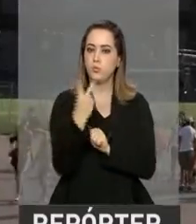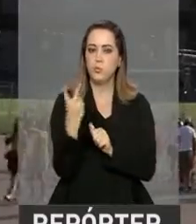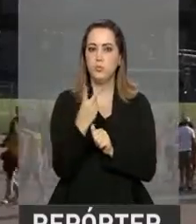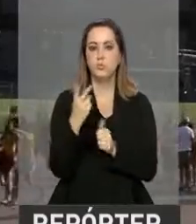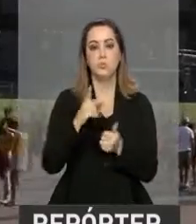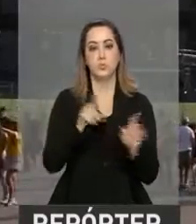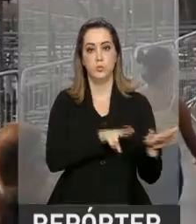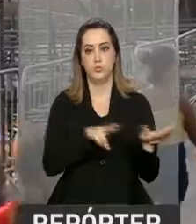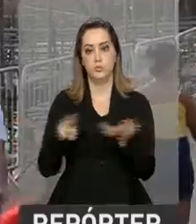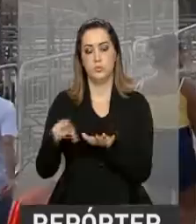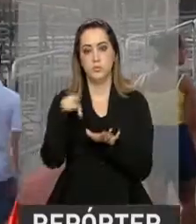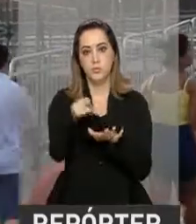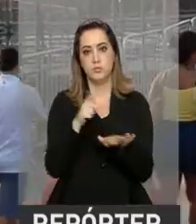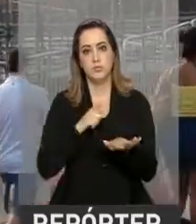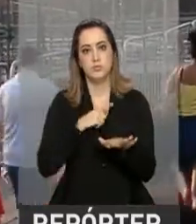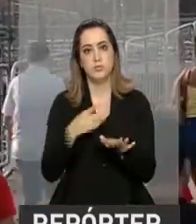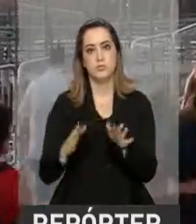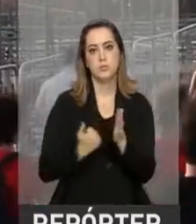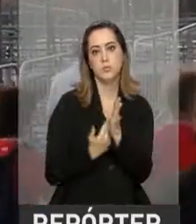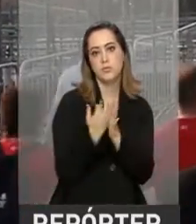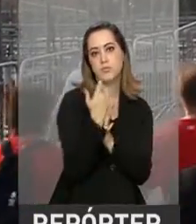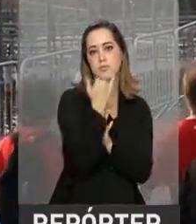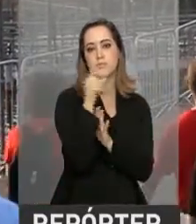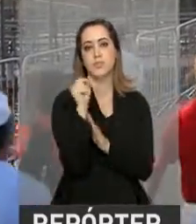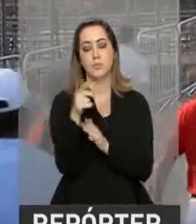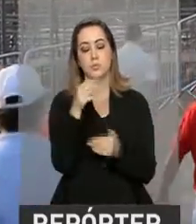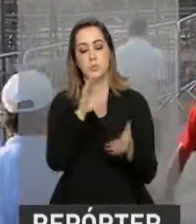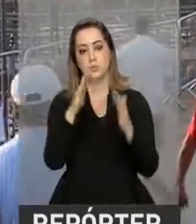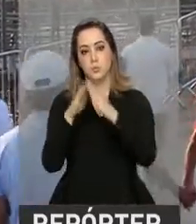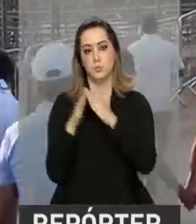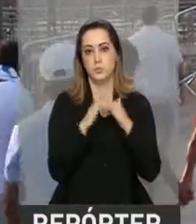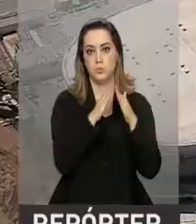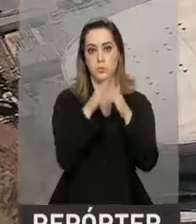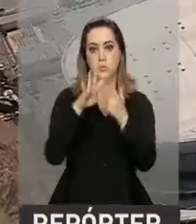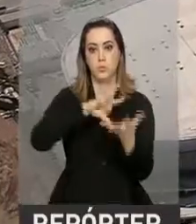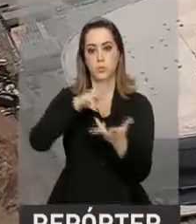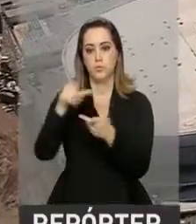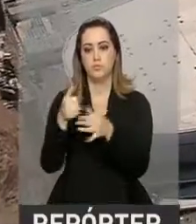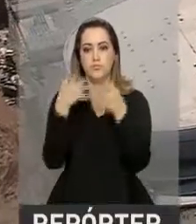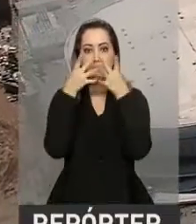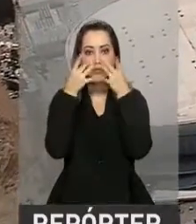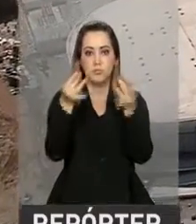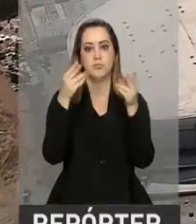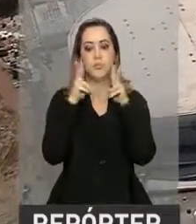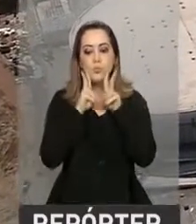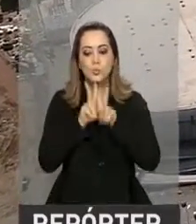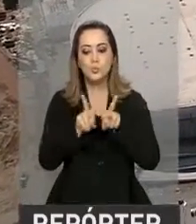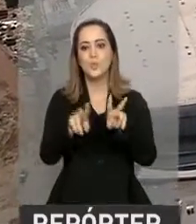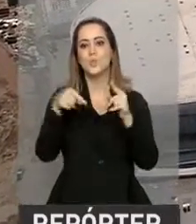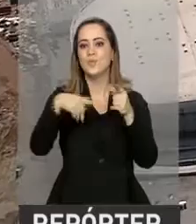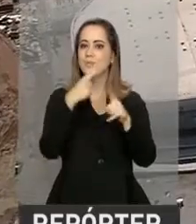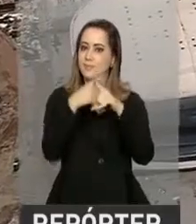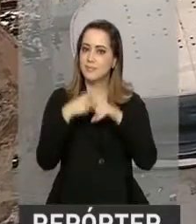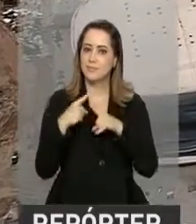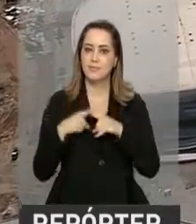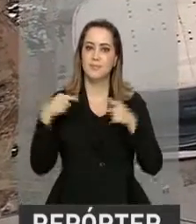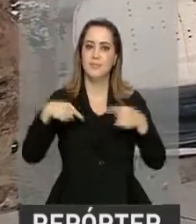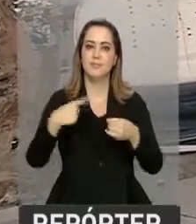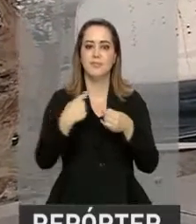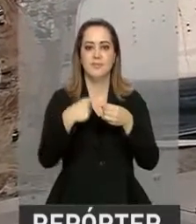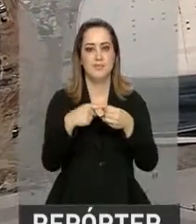estimativa dos organizadores é de que mais da metade da população do planeta esteja acompanhando as disputas nas